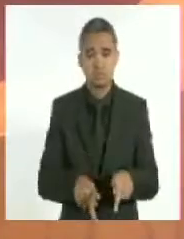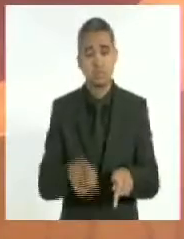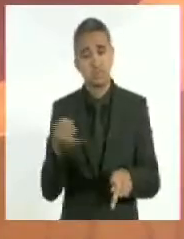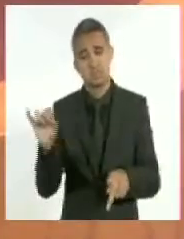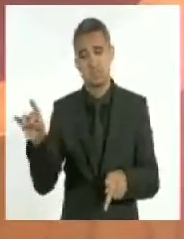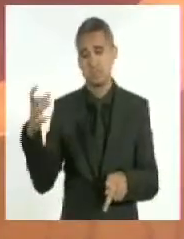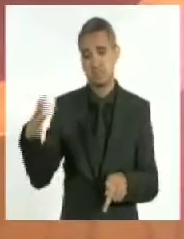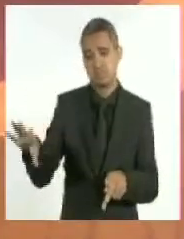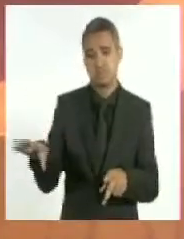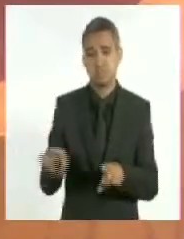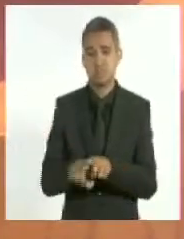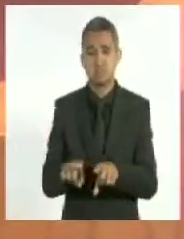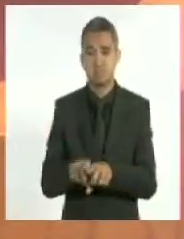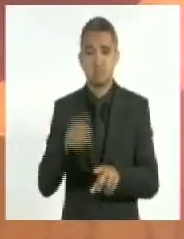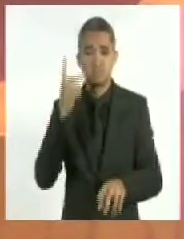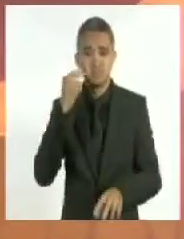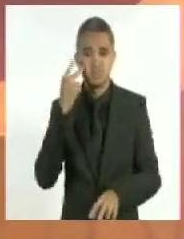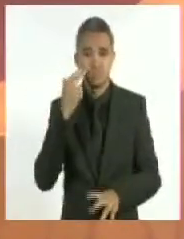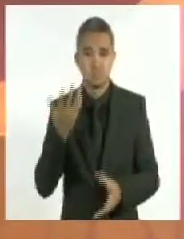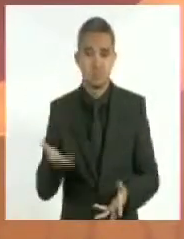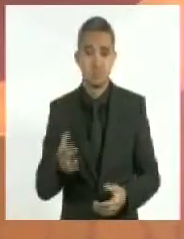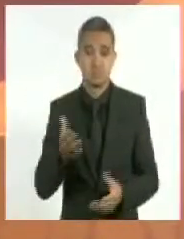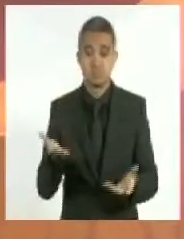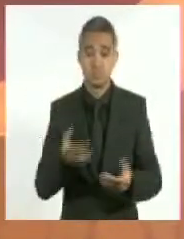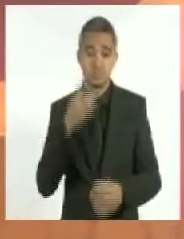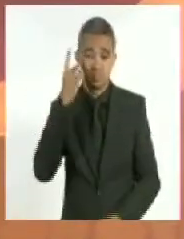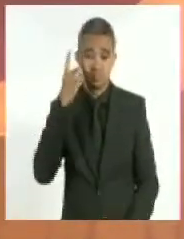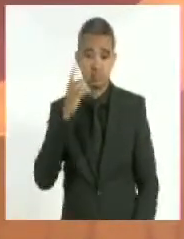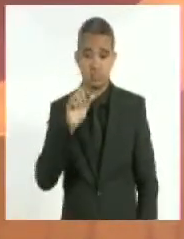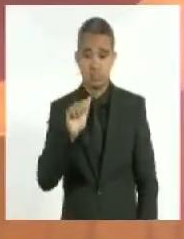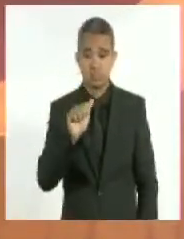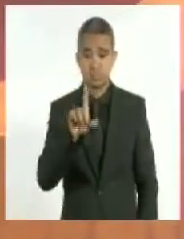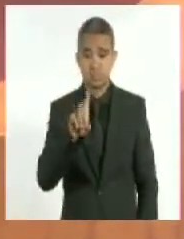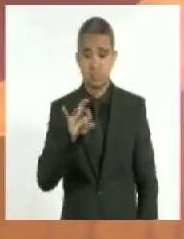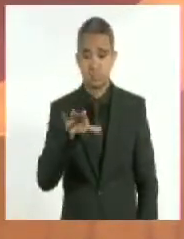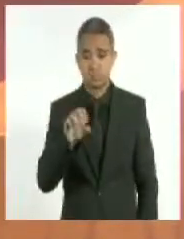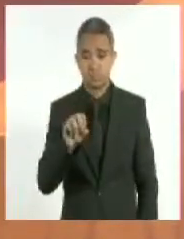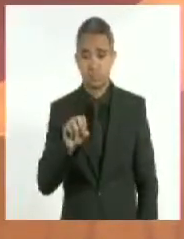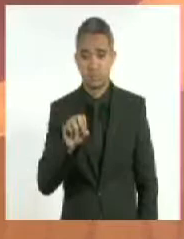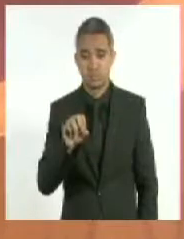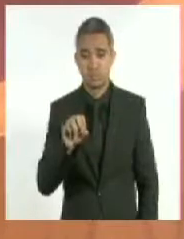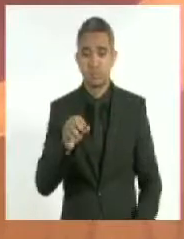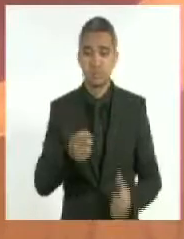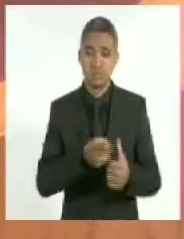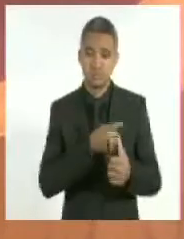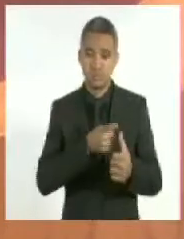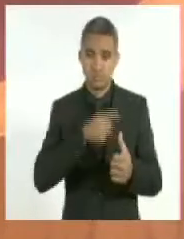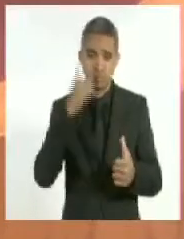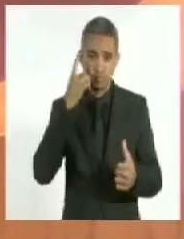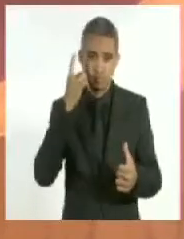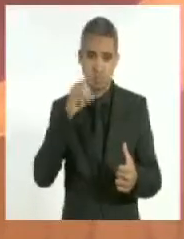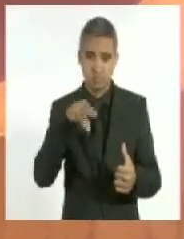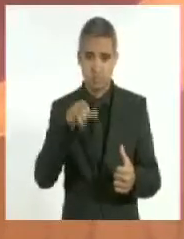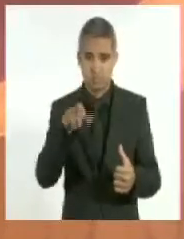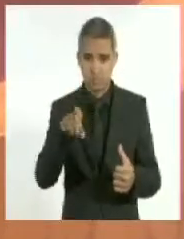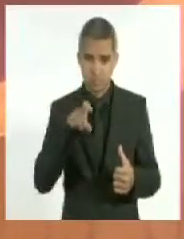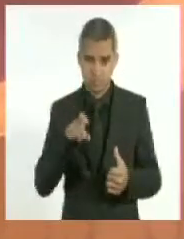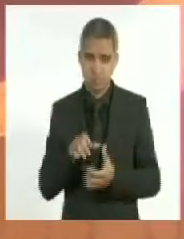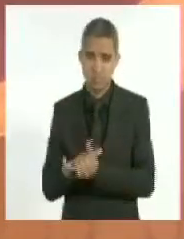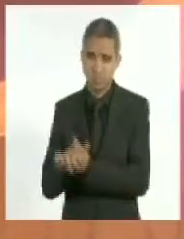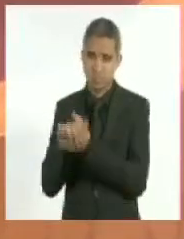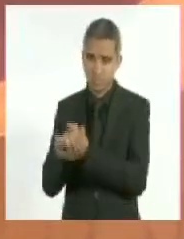contas. Deputado Adriano Sarney, com o maior prazer. Em primeiro lugar, deputado Max, parabenizar